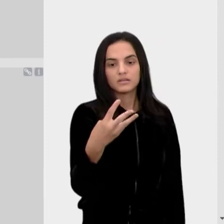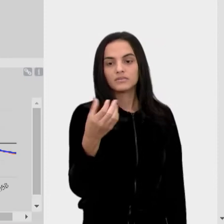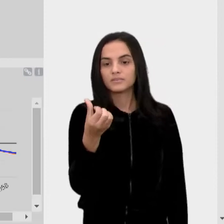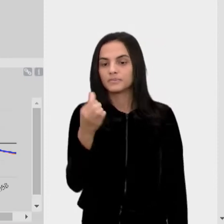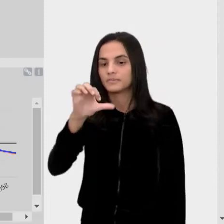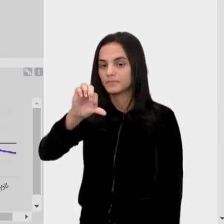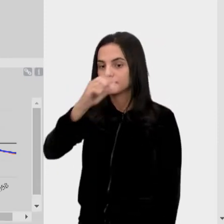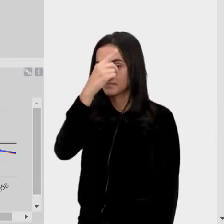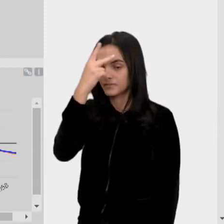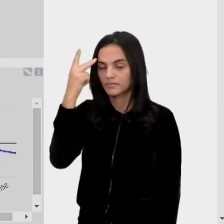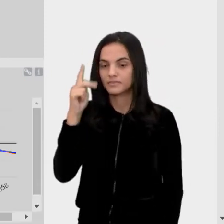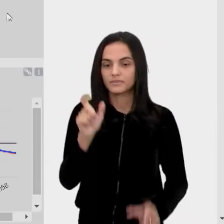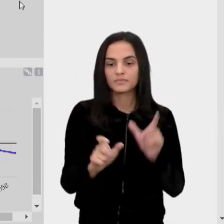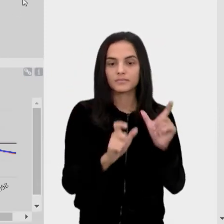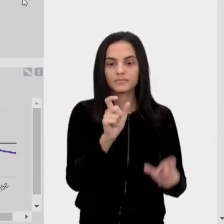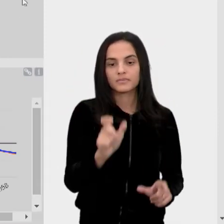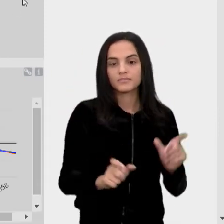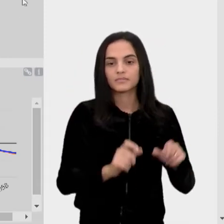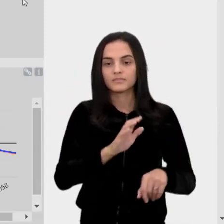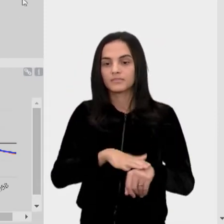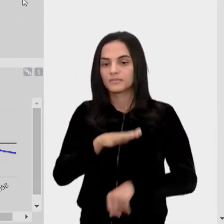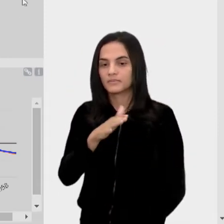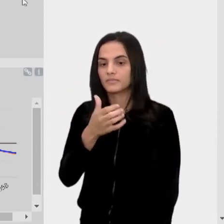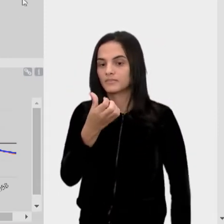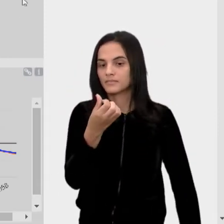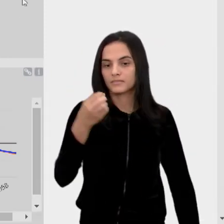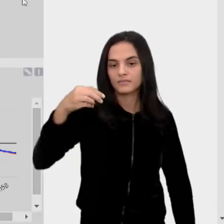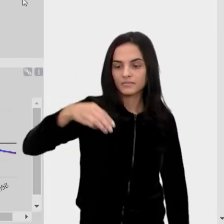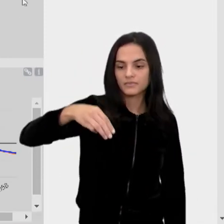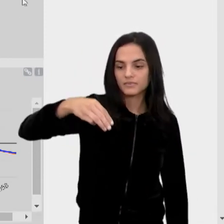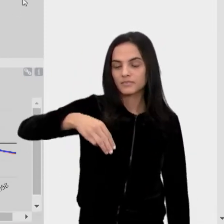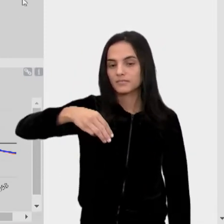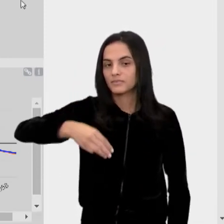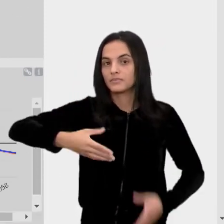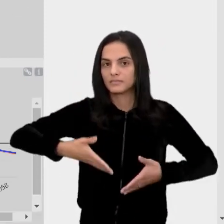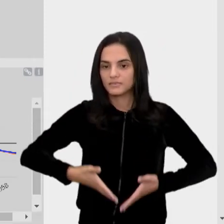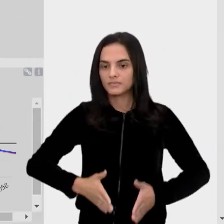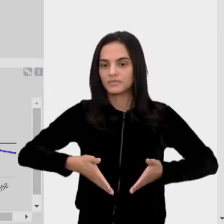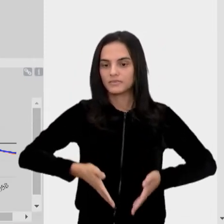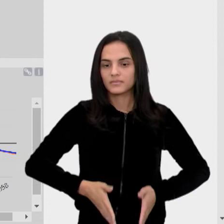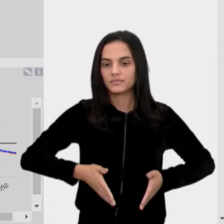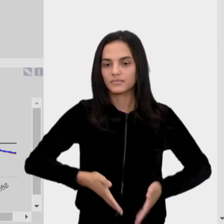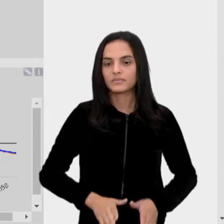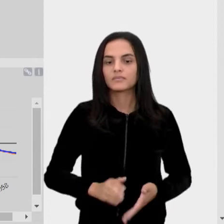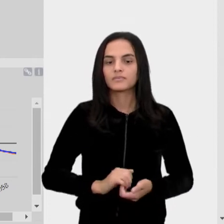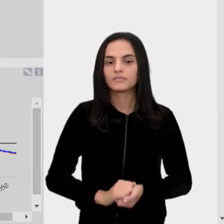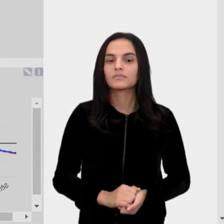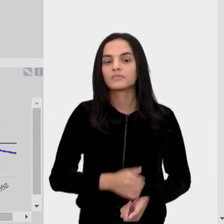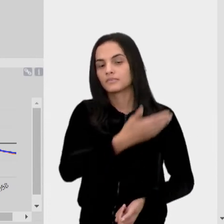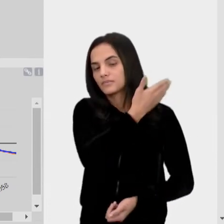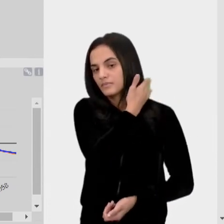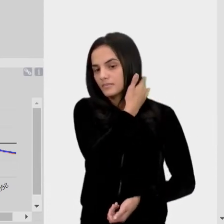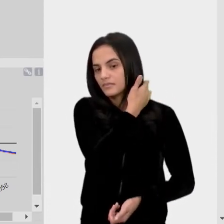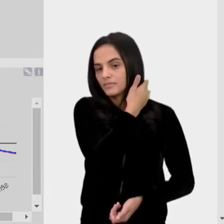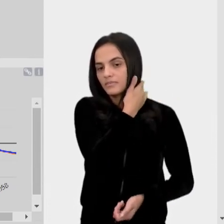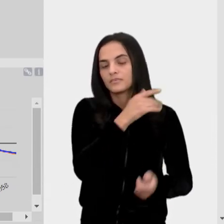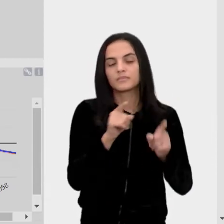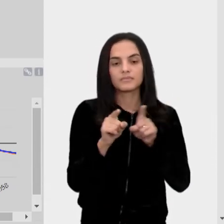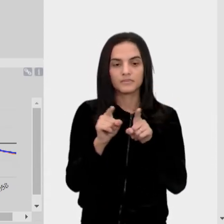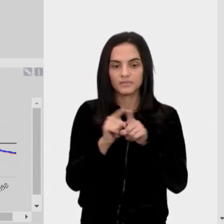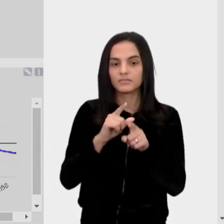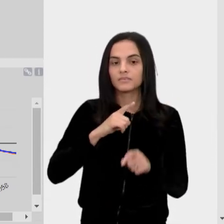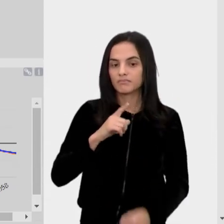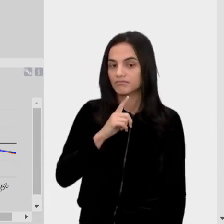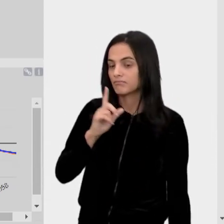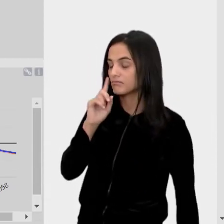11.662.369 habitantes, cresce a cada 6 minutos e 46 segundos. Né? O Paraná também tem uma pirâmide etária